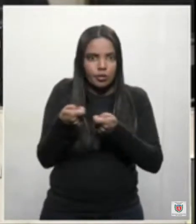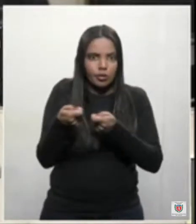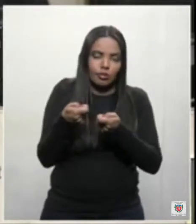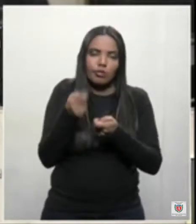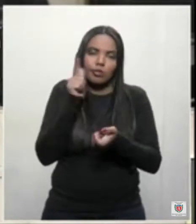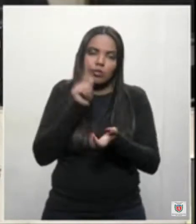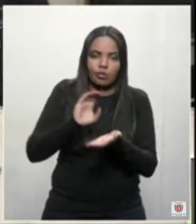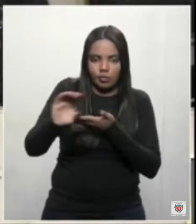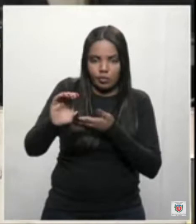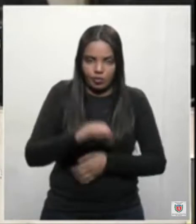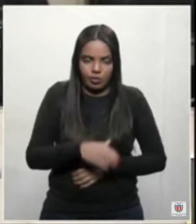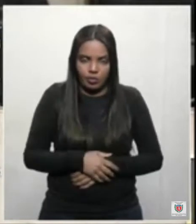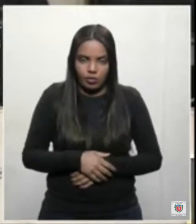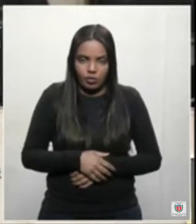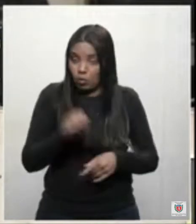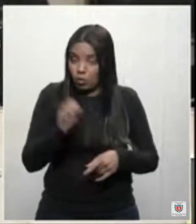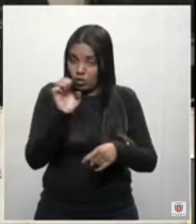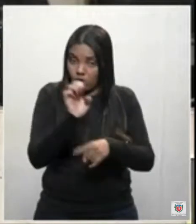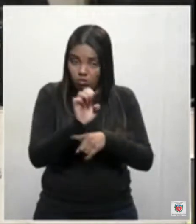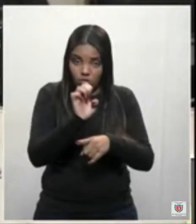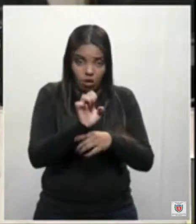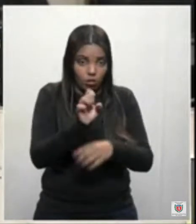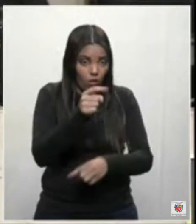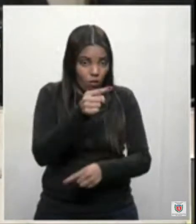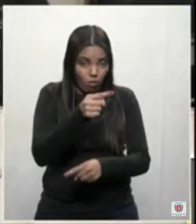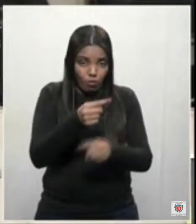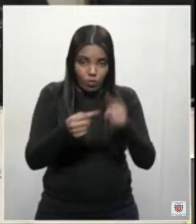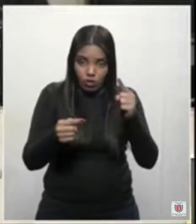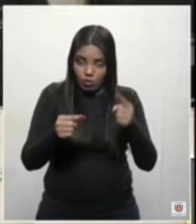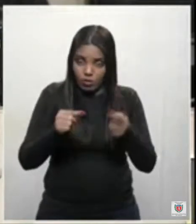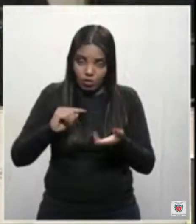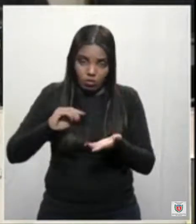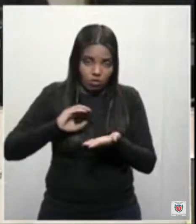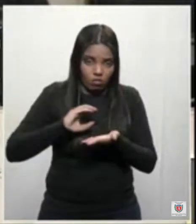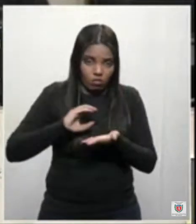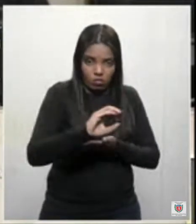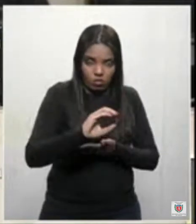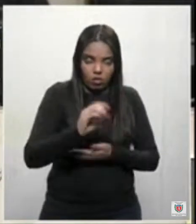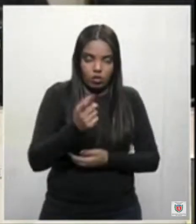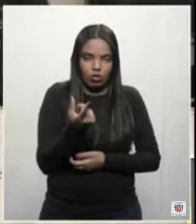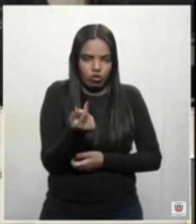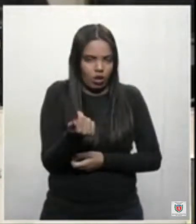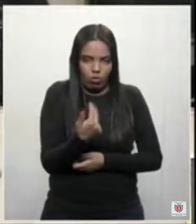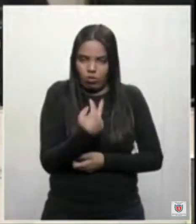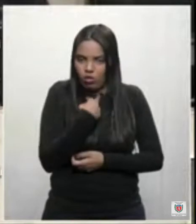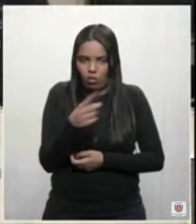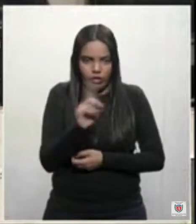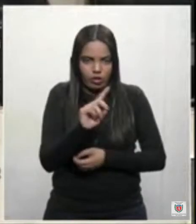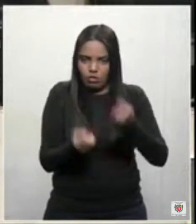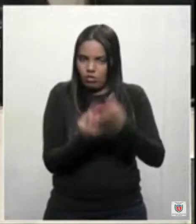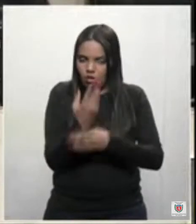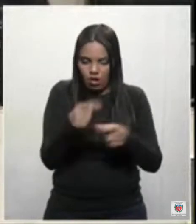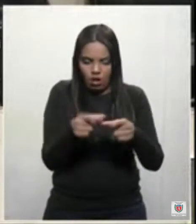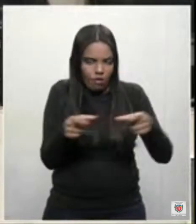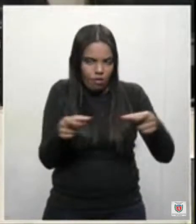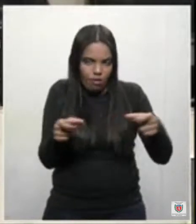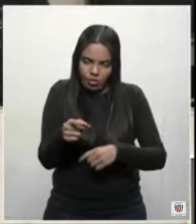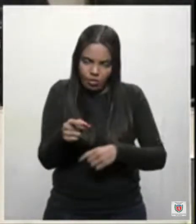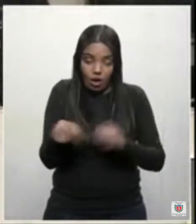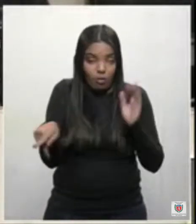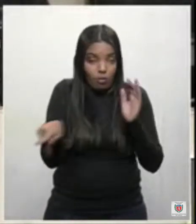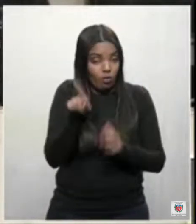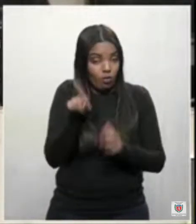estados, eles são proibidos de emitir títulos, não tem fonte de financiamento através da emissão de moeda, eles é na periferia do governo